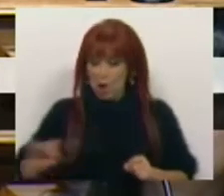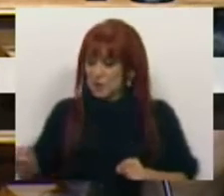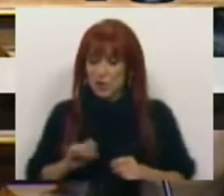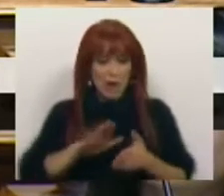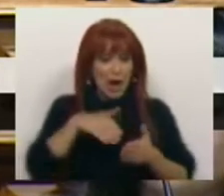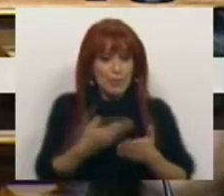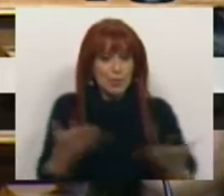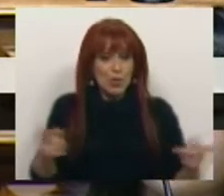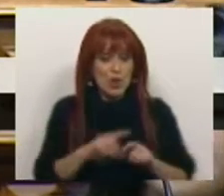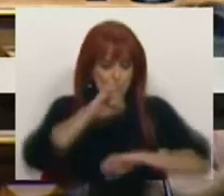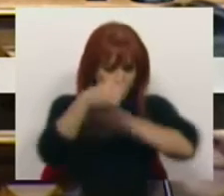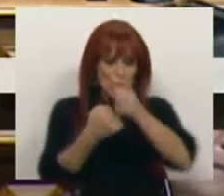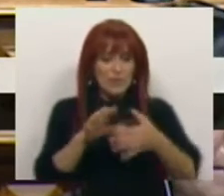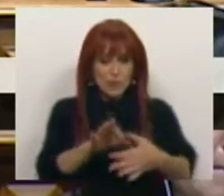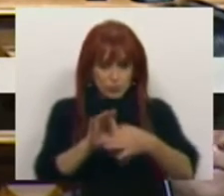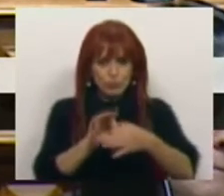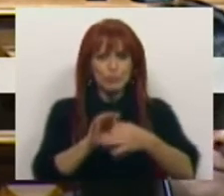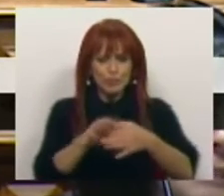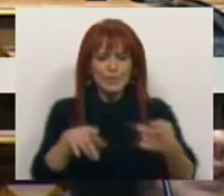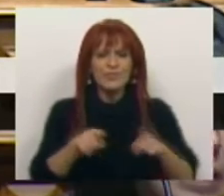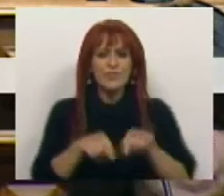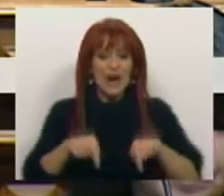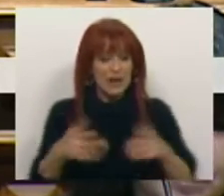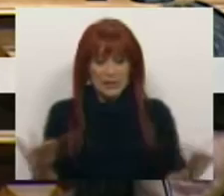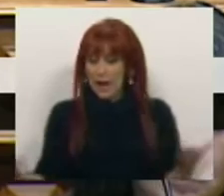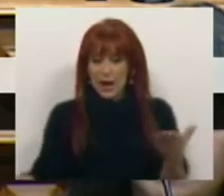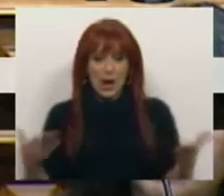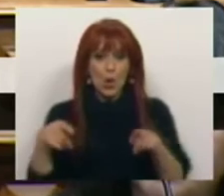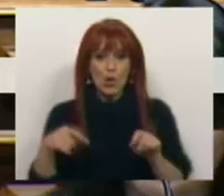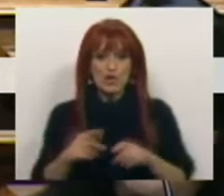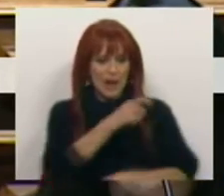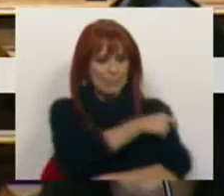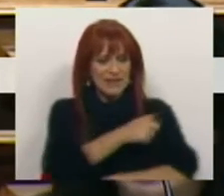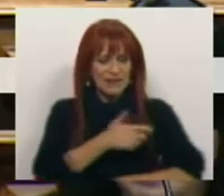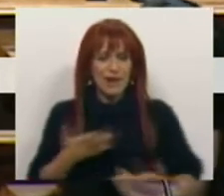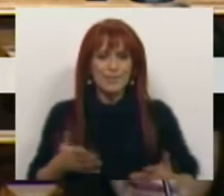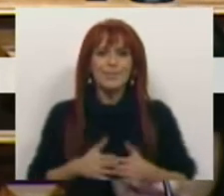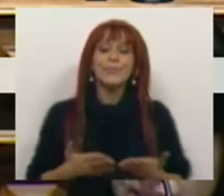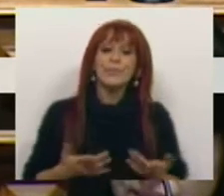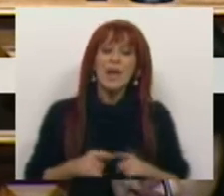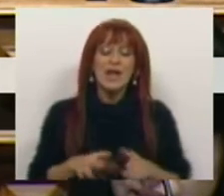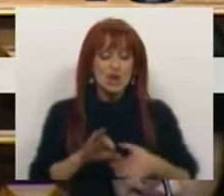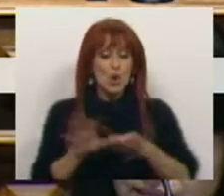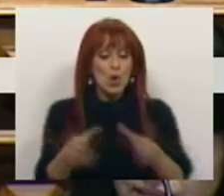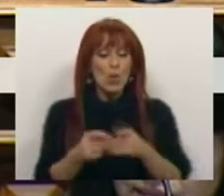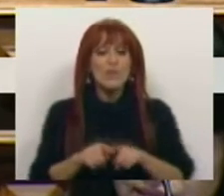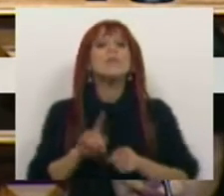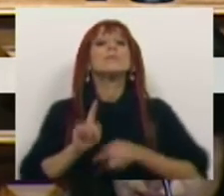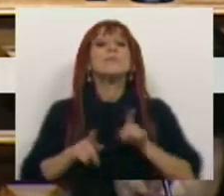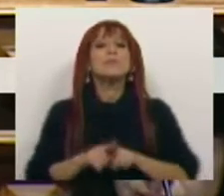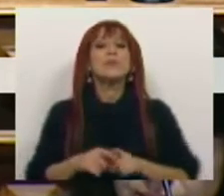as propostas do movimento cooperativo que aqui se encontra hoje representado. As cooperativas